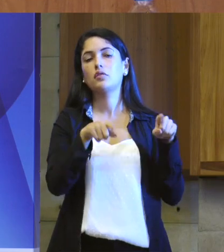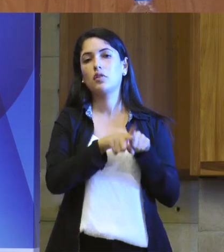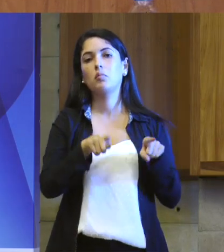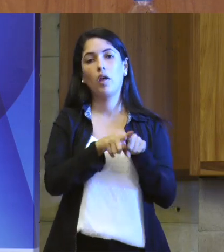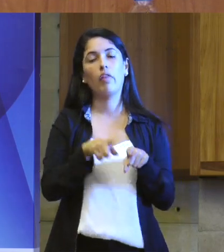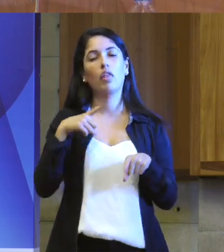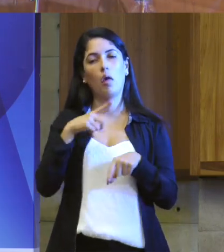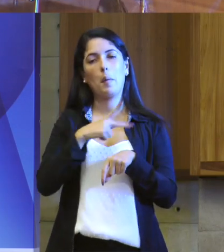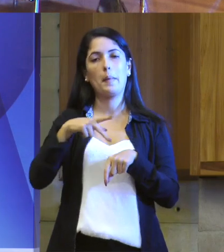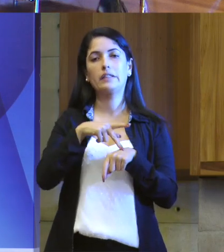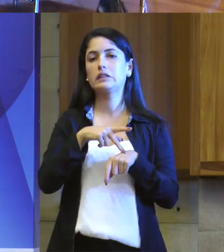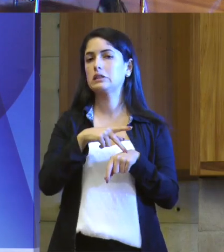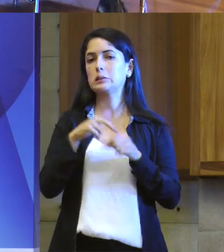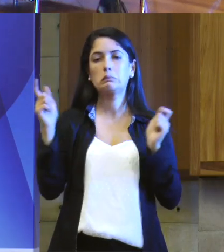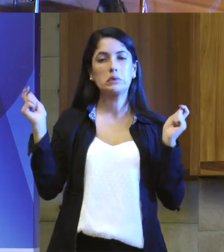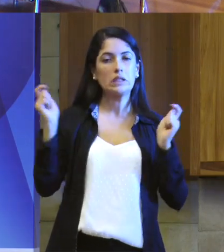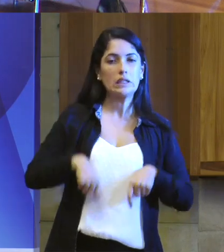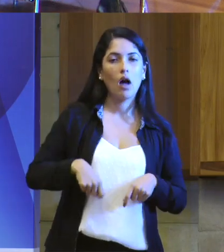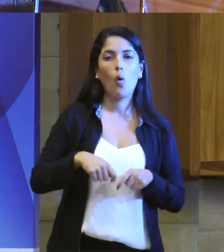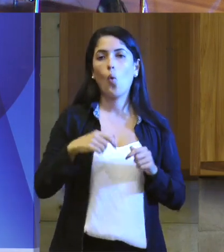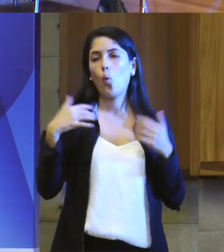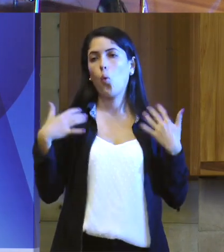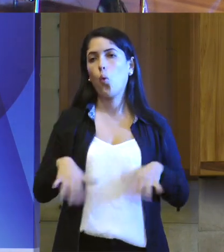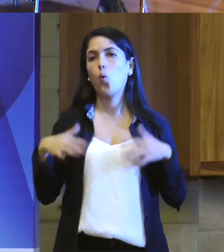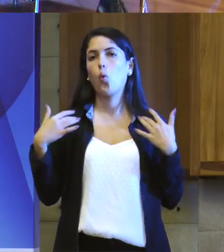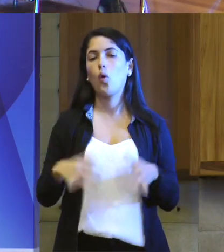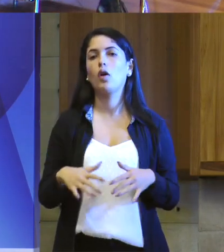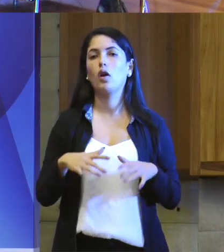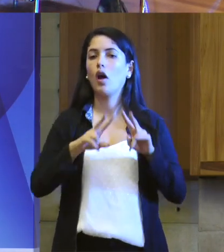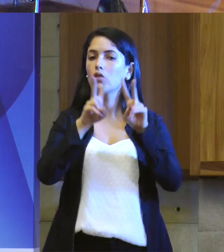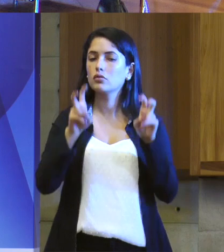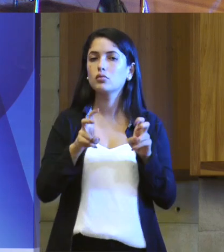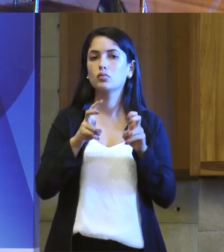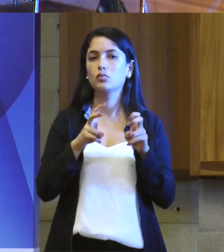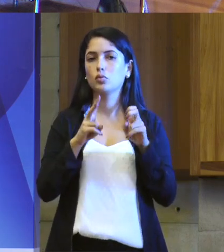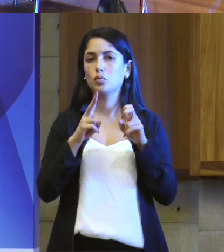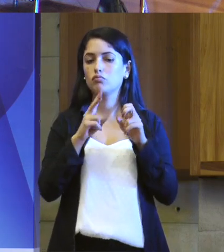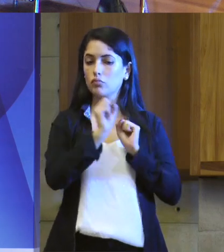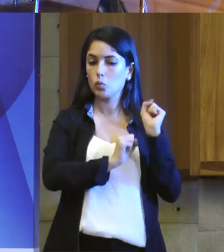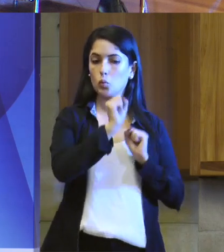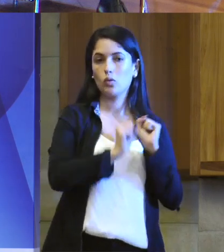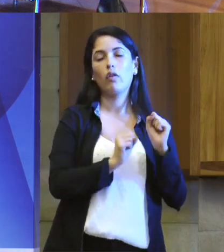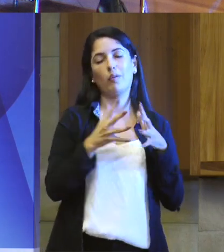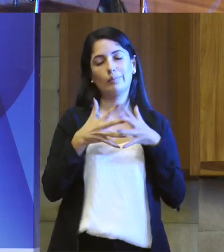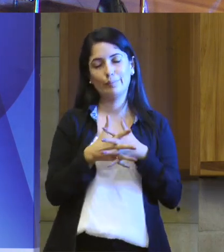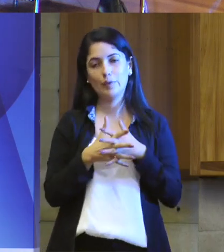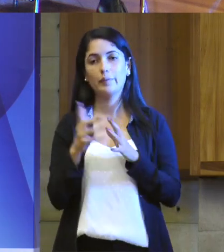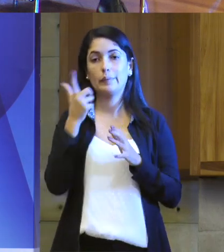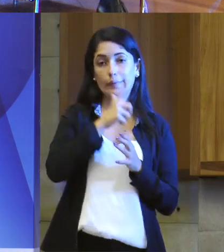que tem um enorme potencial em termos de indústria então vai ser complicado chegar a um equilíbrio